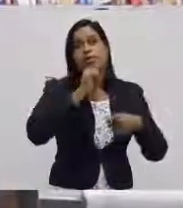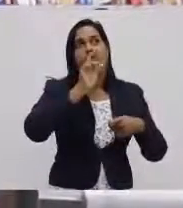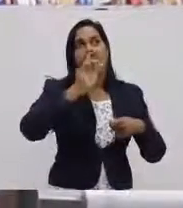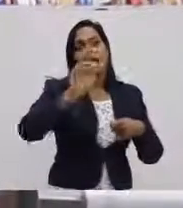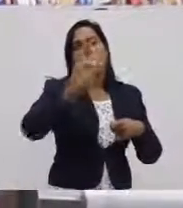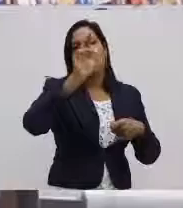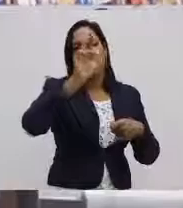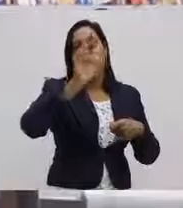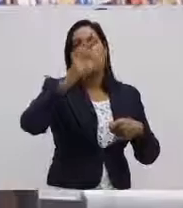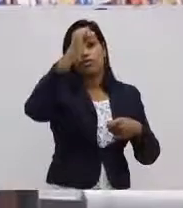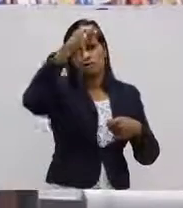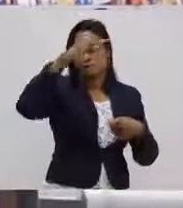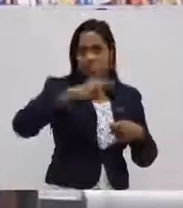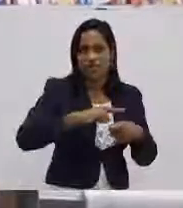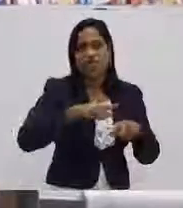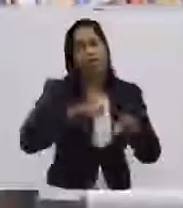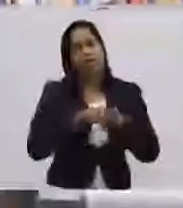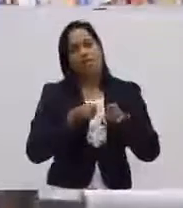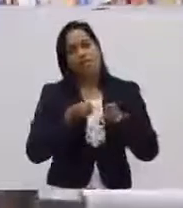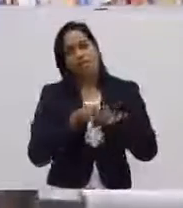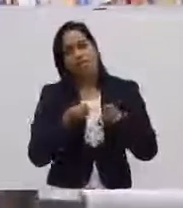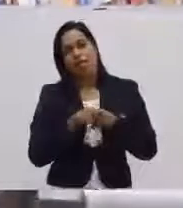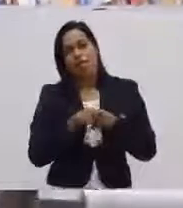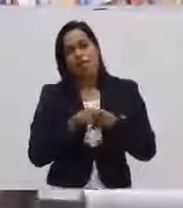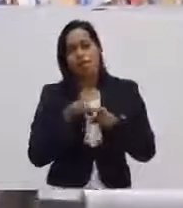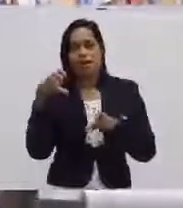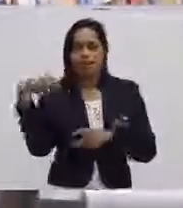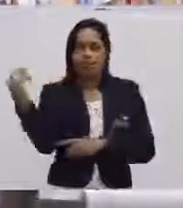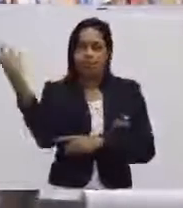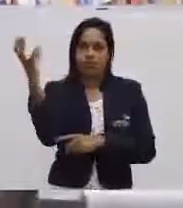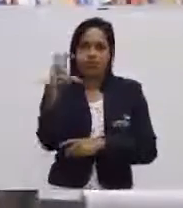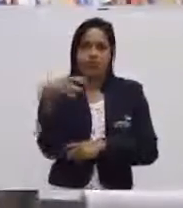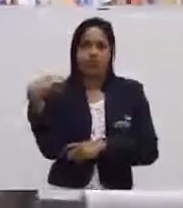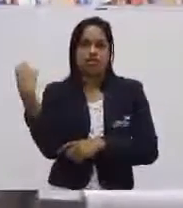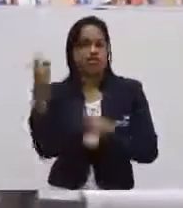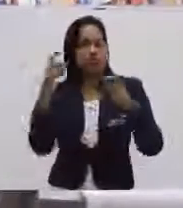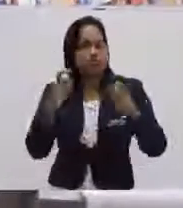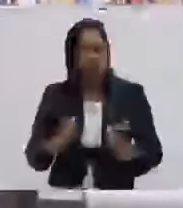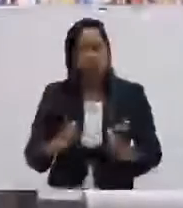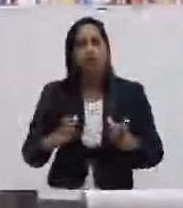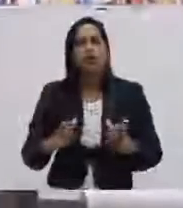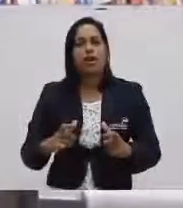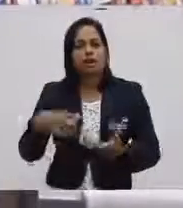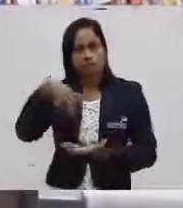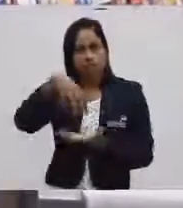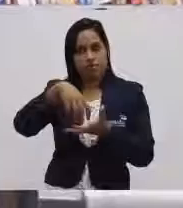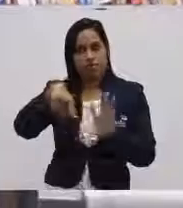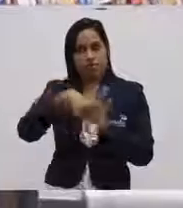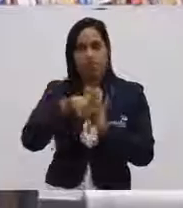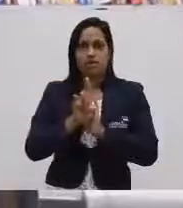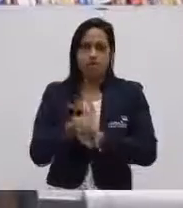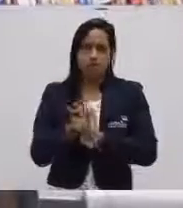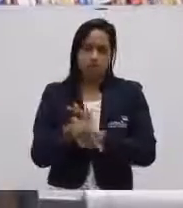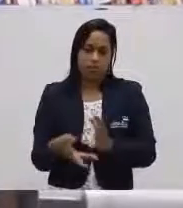iguais, necessidades específicas, como uma refrigeração. Então, eles são posicionados no mesmo local.